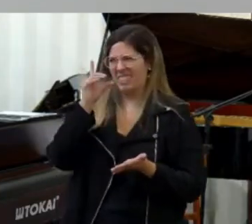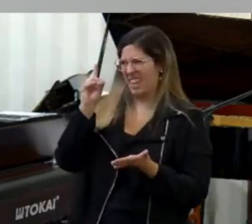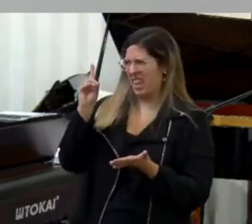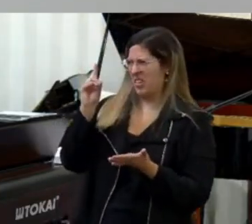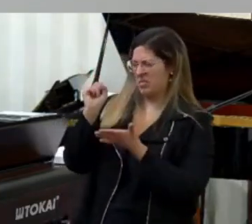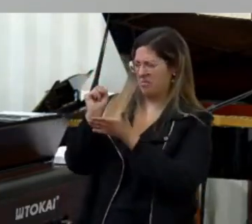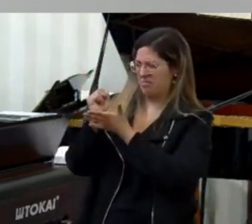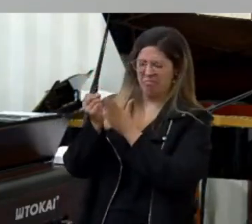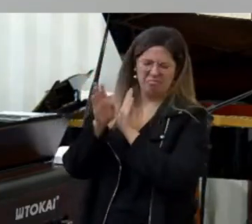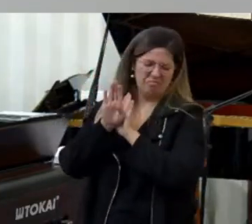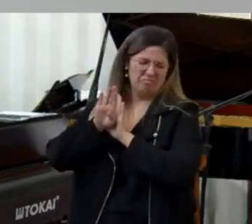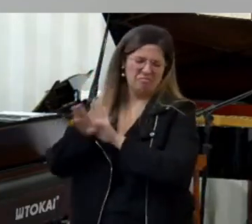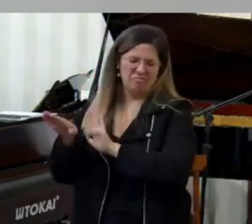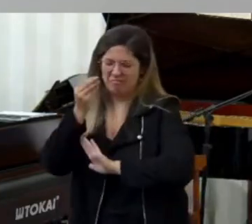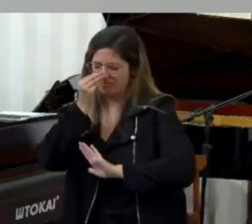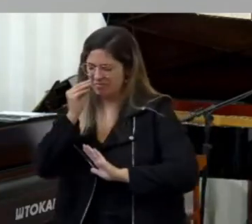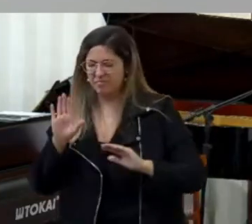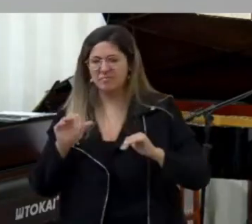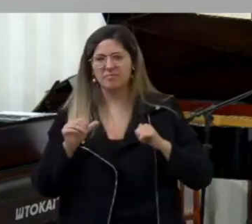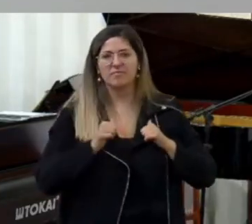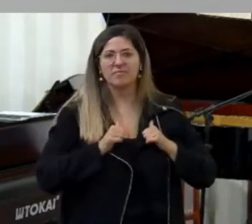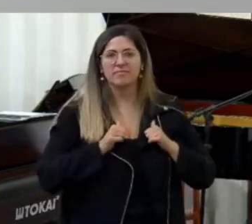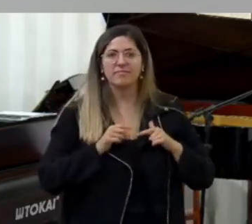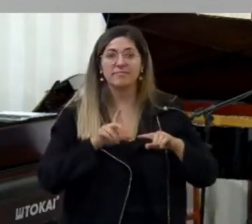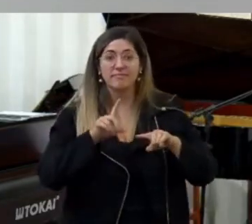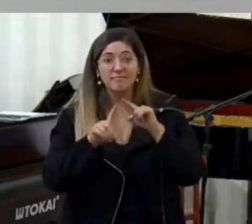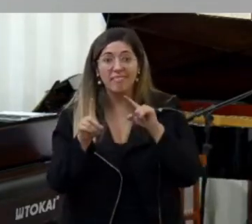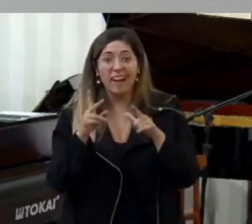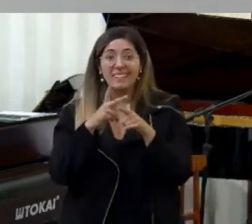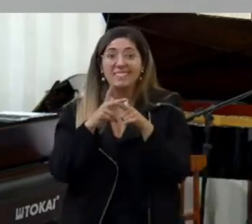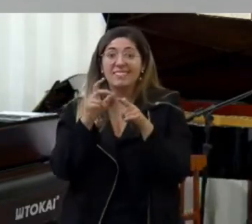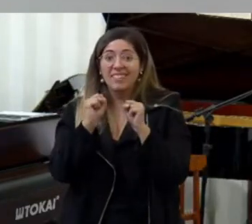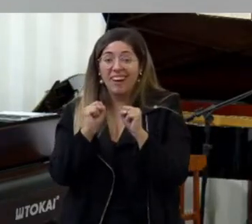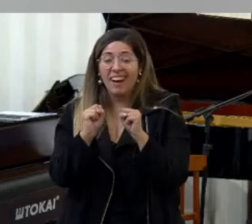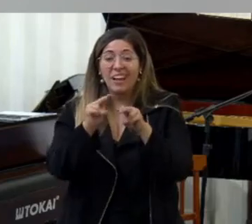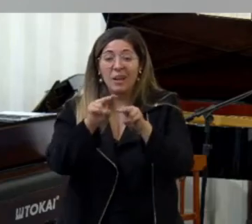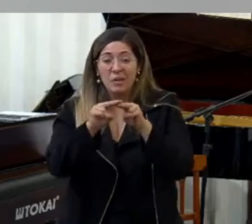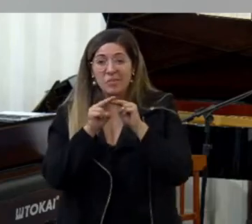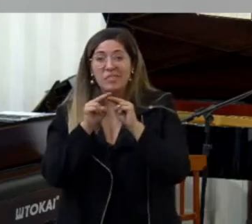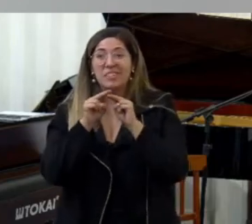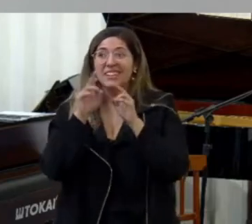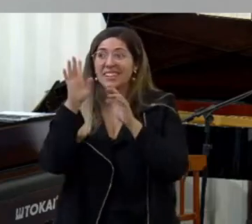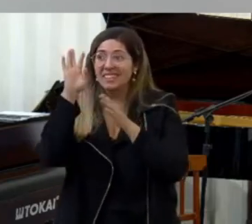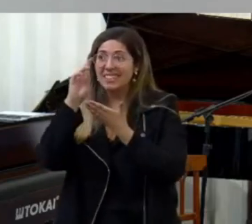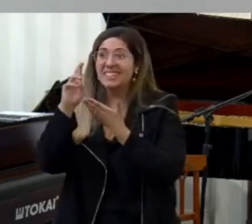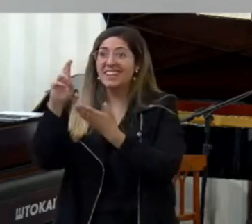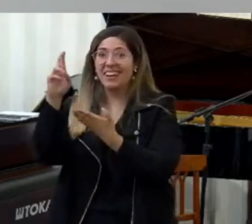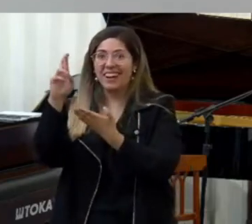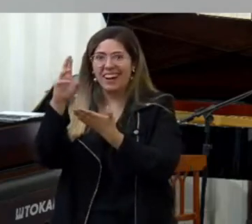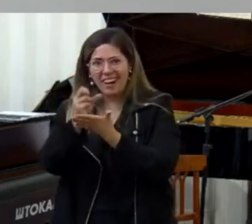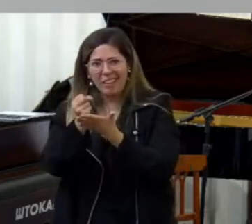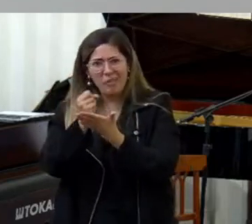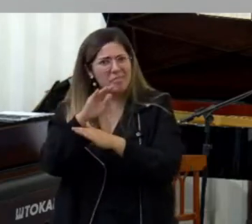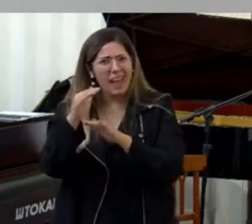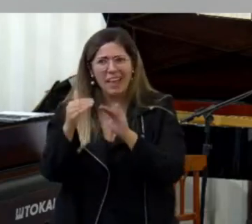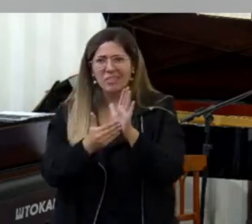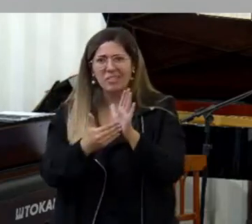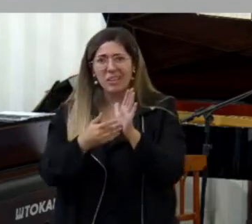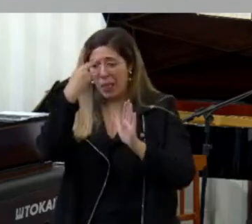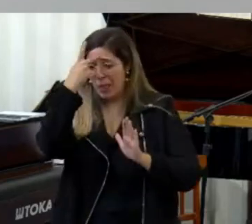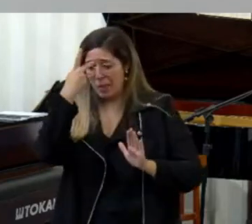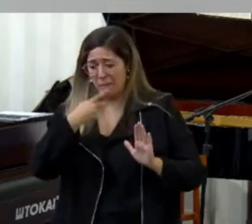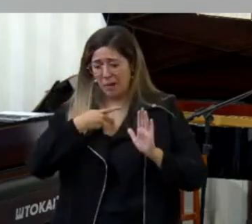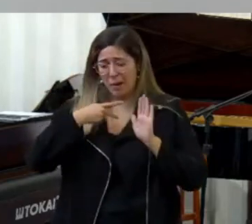de verdade está no fato de um dia você negar-se a si mesmo e confiar no Senhor, porque o seu problema é